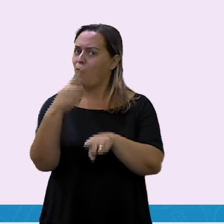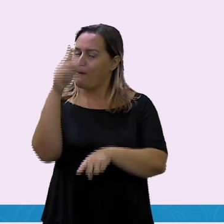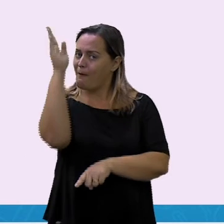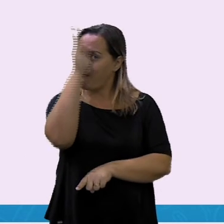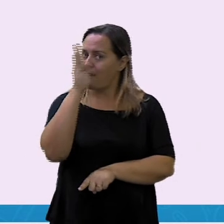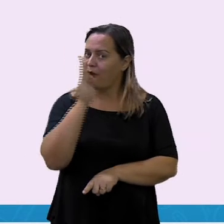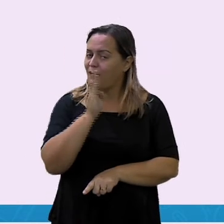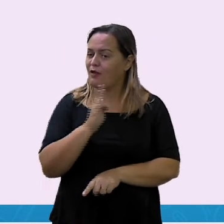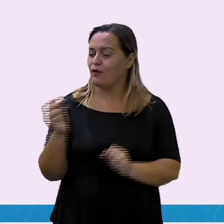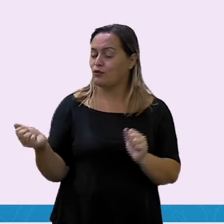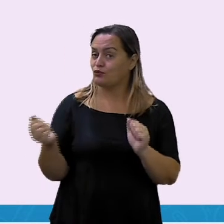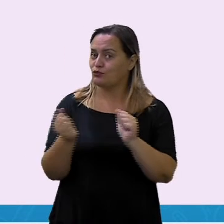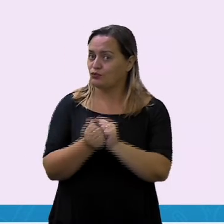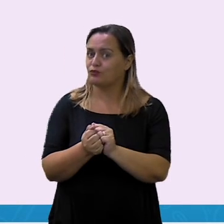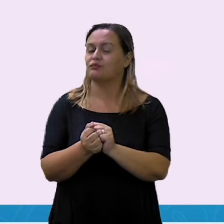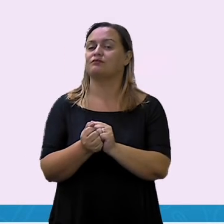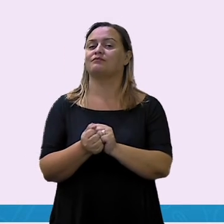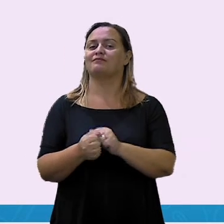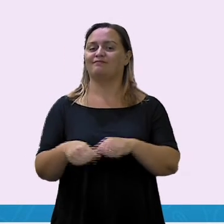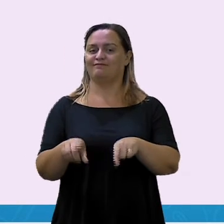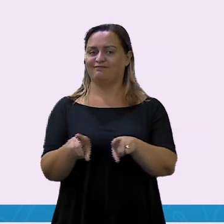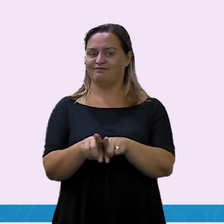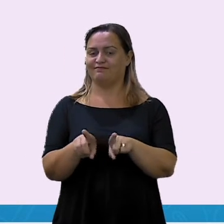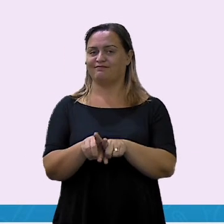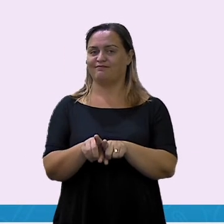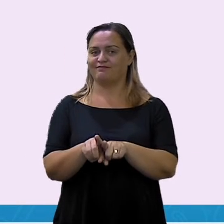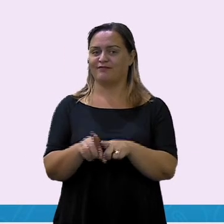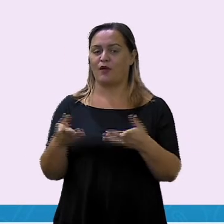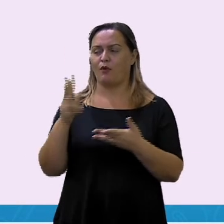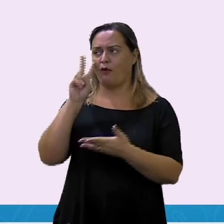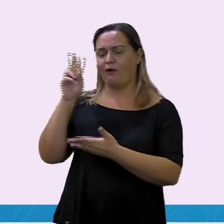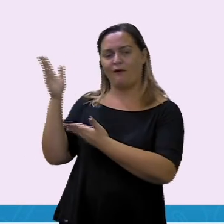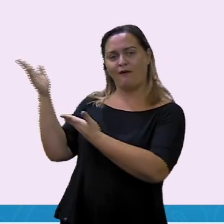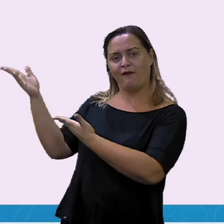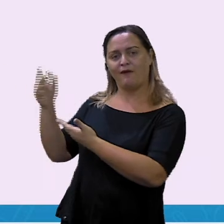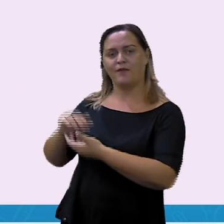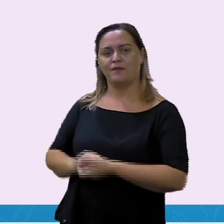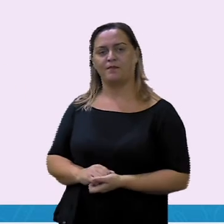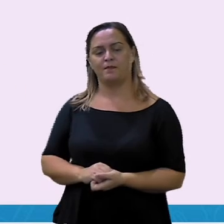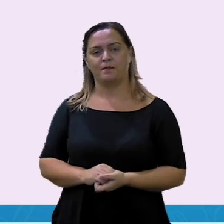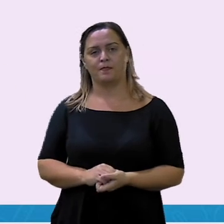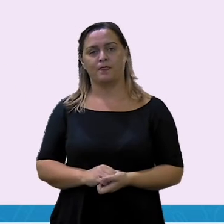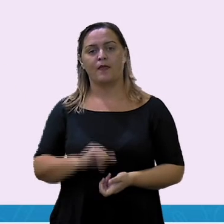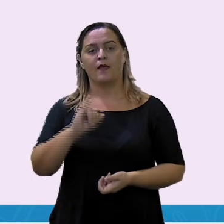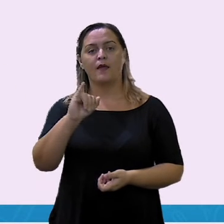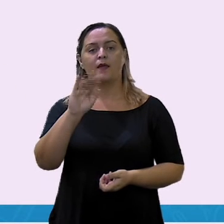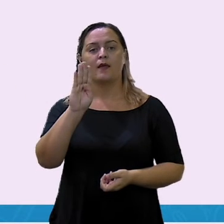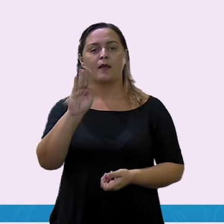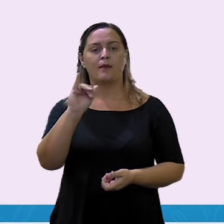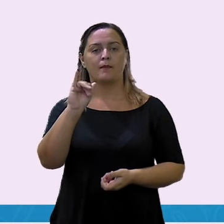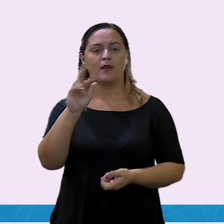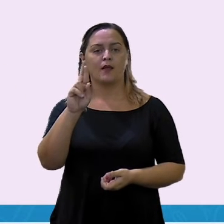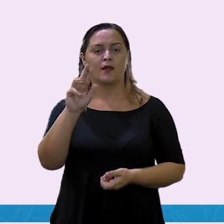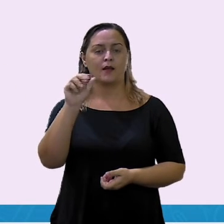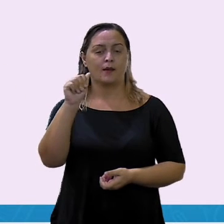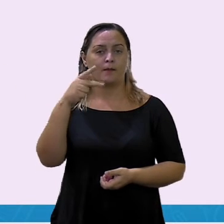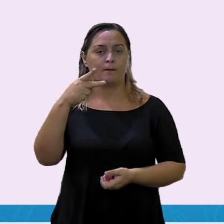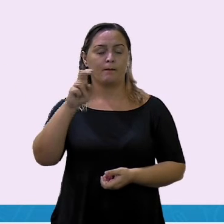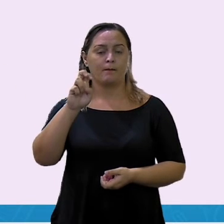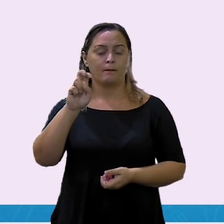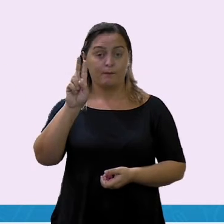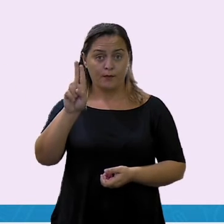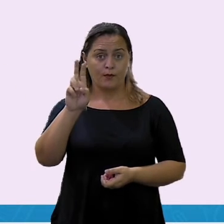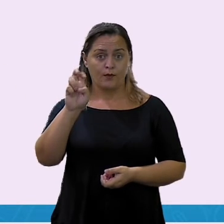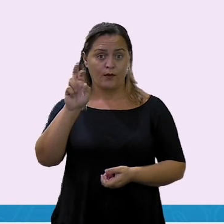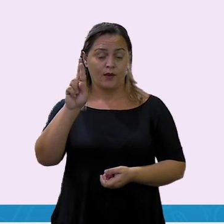Parque do Ibirapuera. Coube a Oscar Niemeyer o projeto arquitetônico do Parque do Ibirapuera, o mais importante da